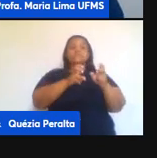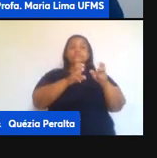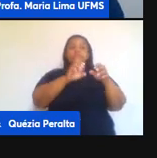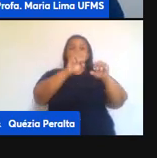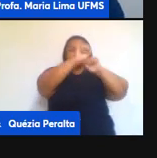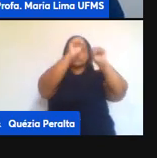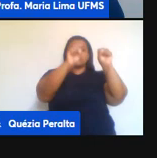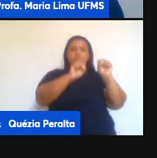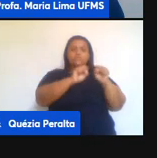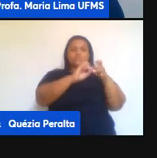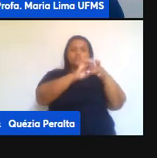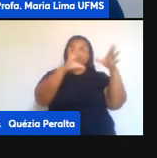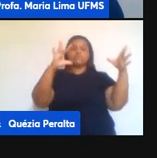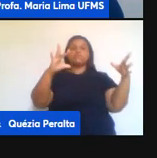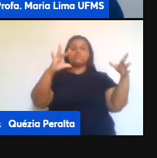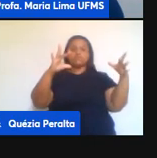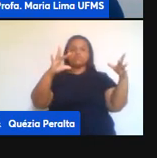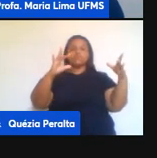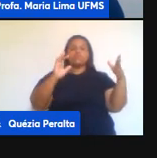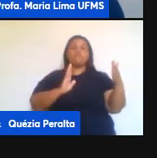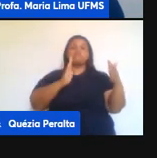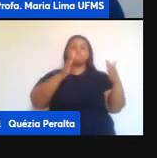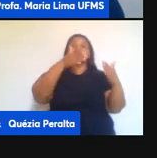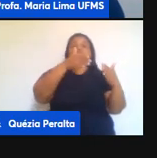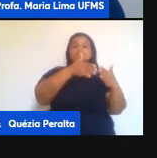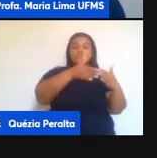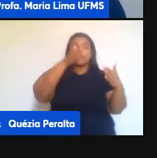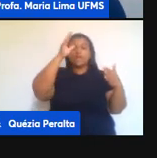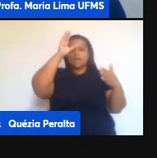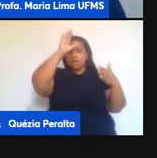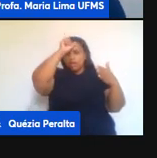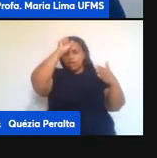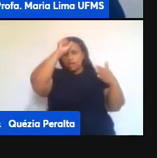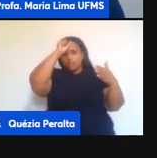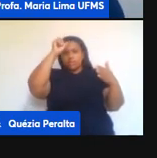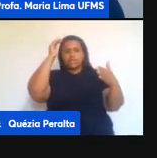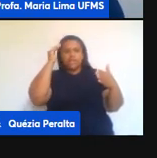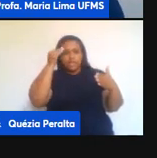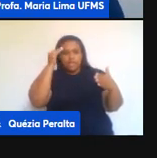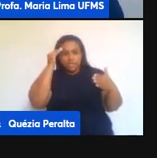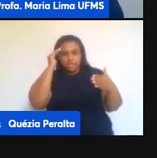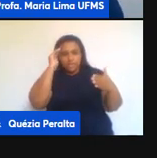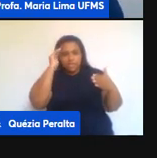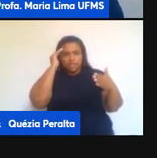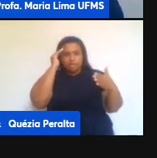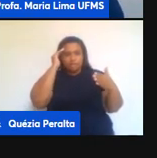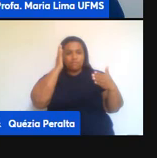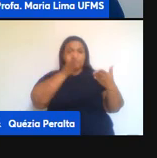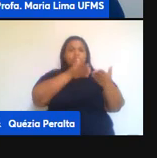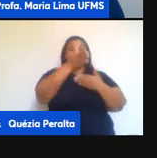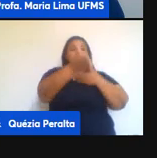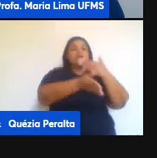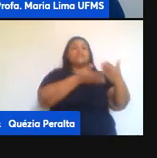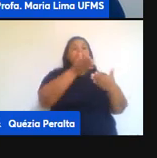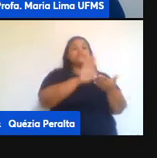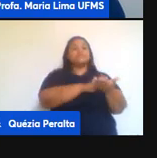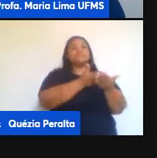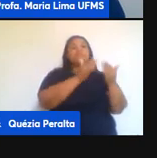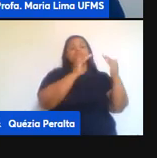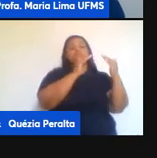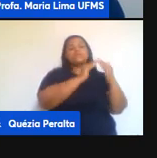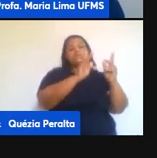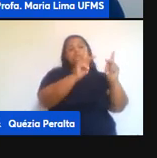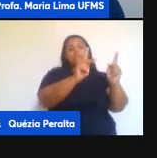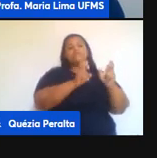aí, isso implica compreender a maneira de conduzir a escola em perspectiva da